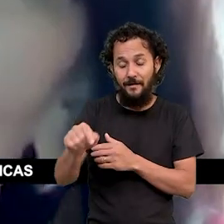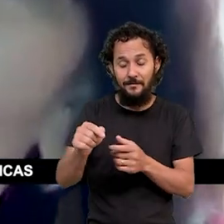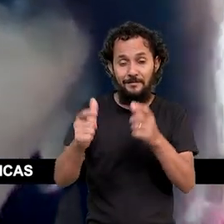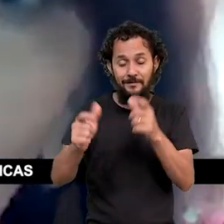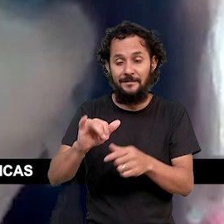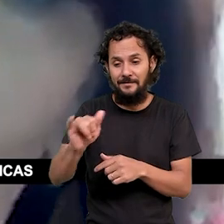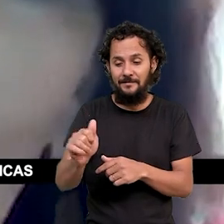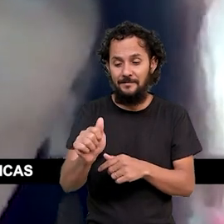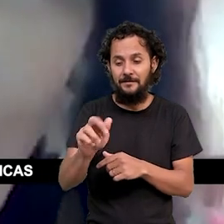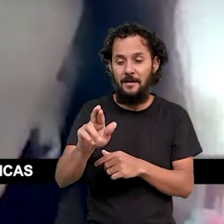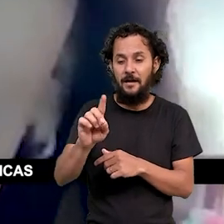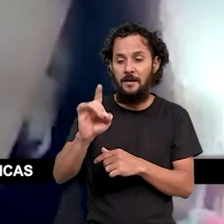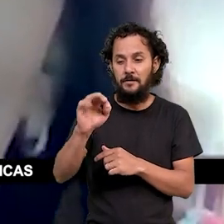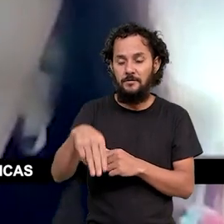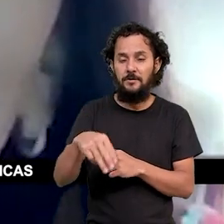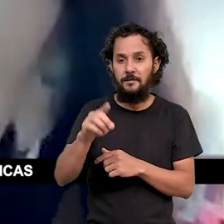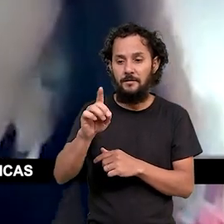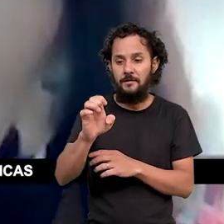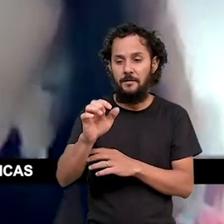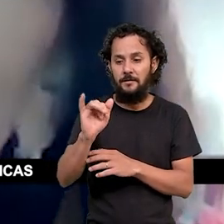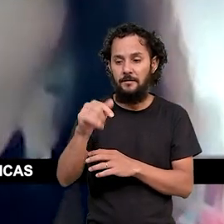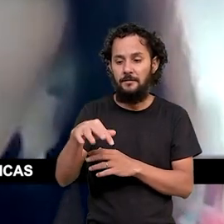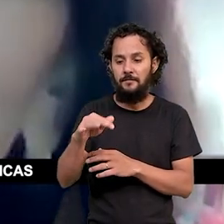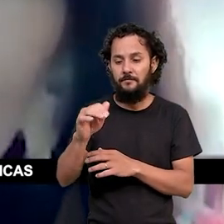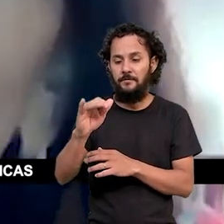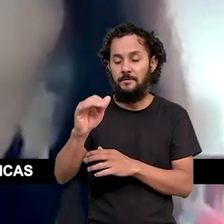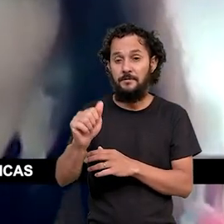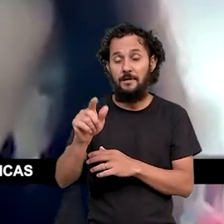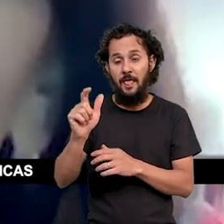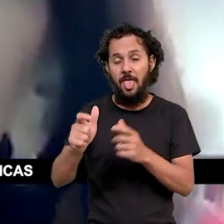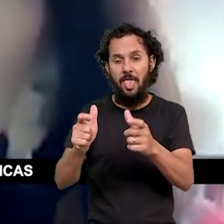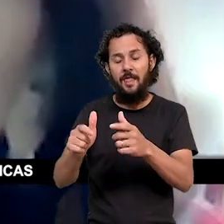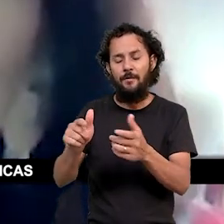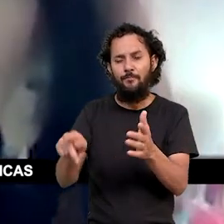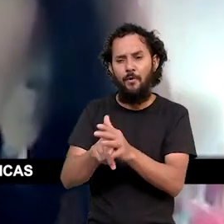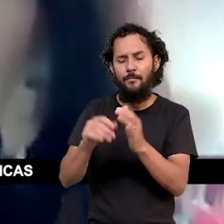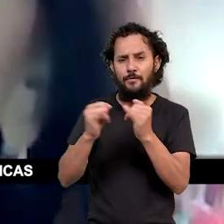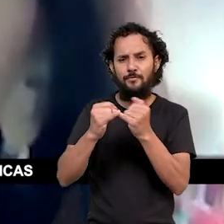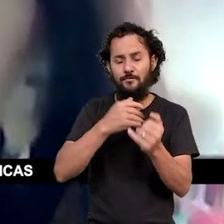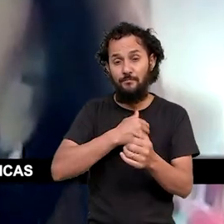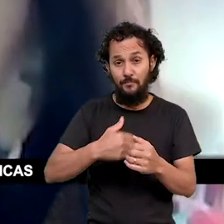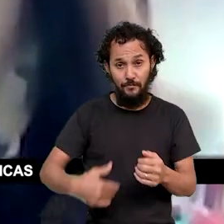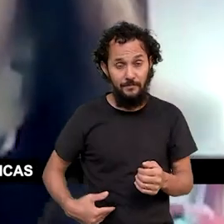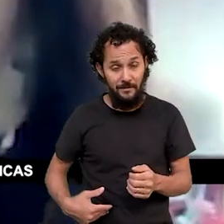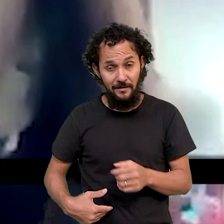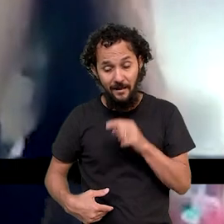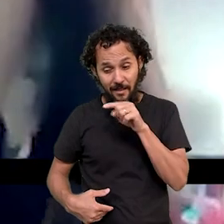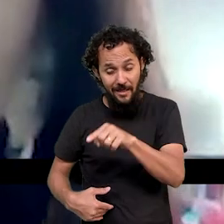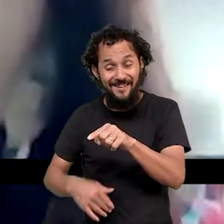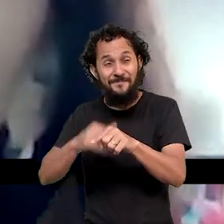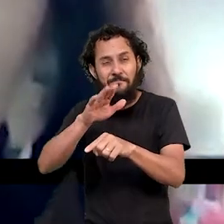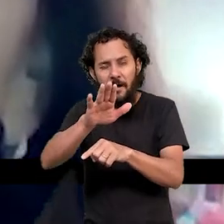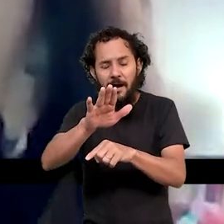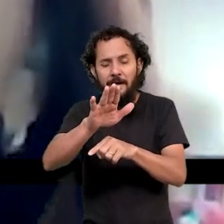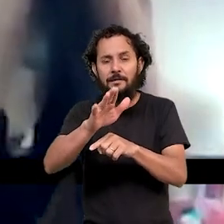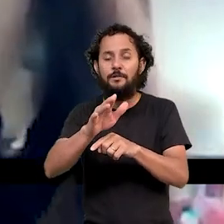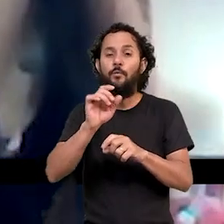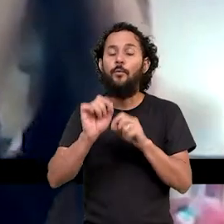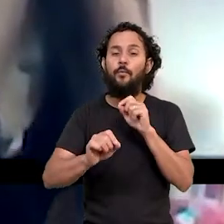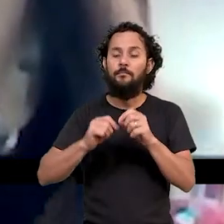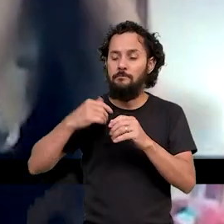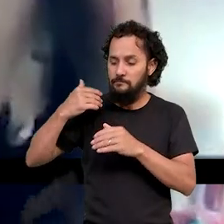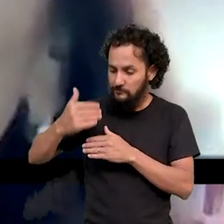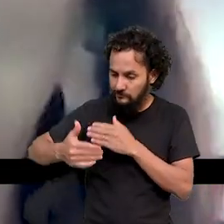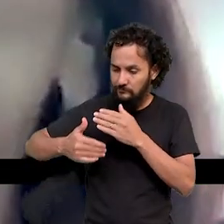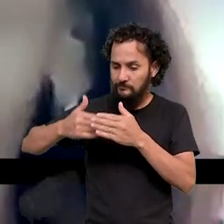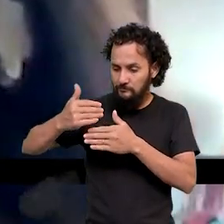infância, como eu disse para vocês, inicialmente pensados como instituições públicas, mas à